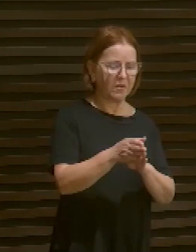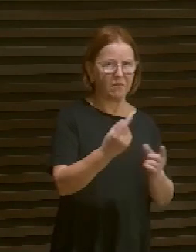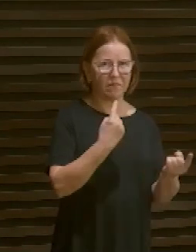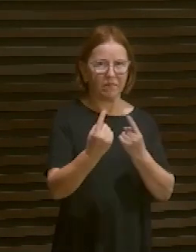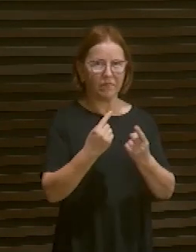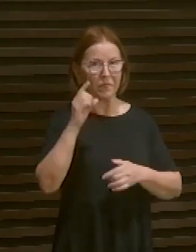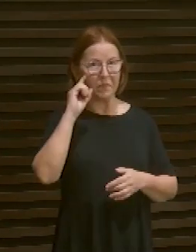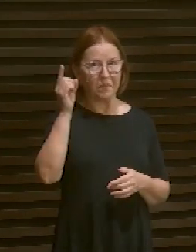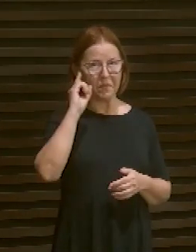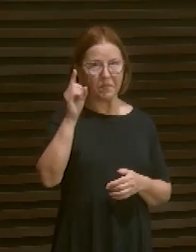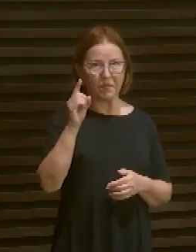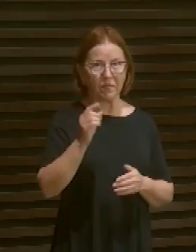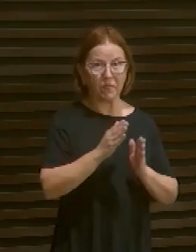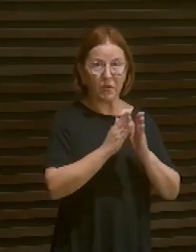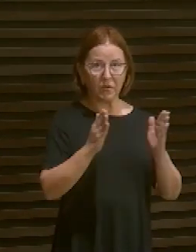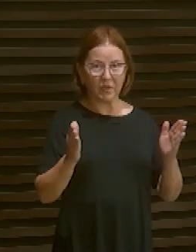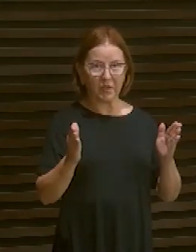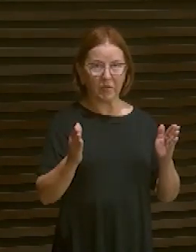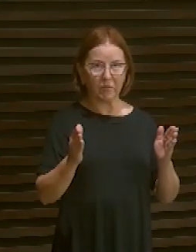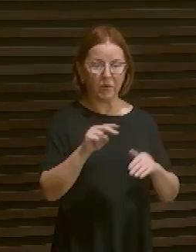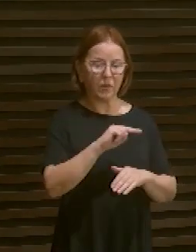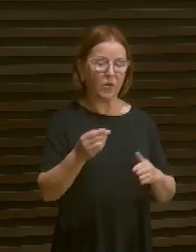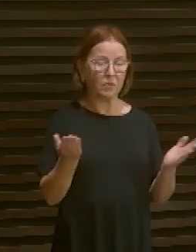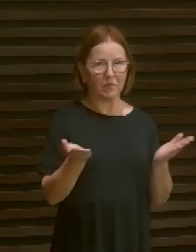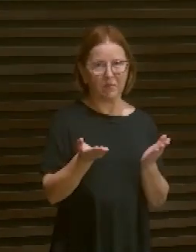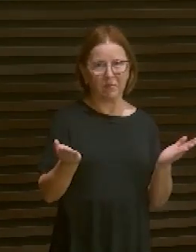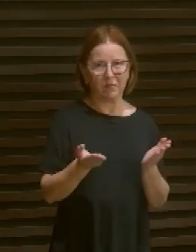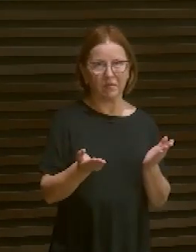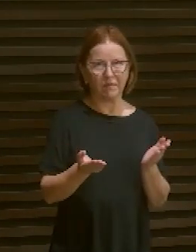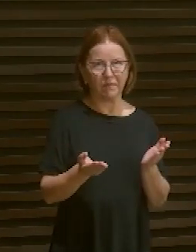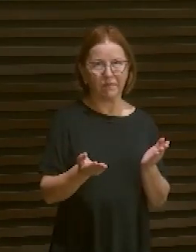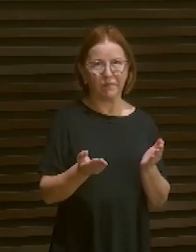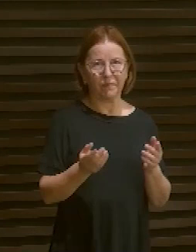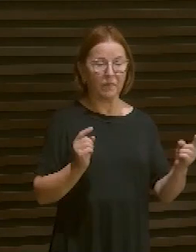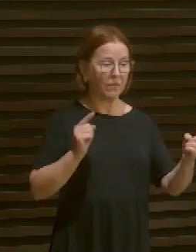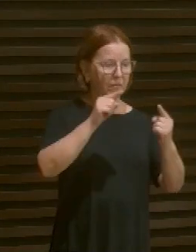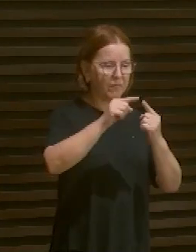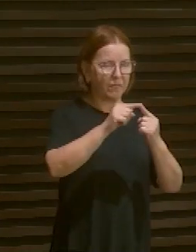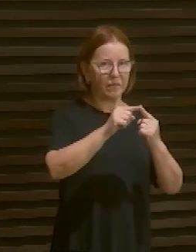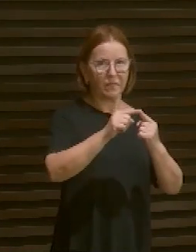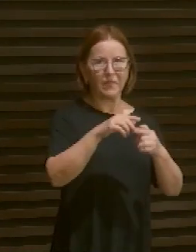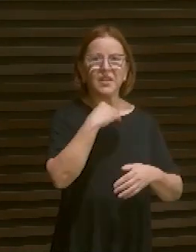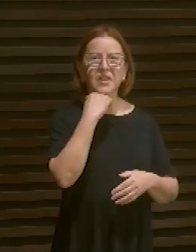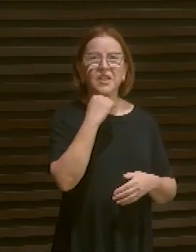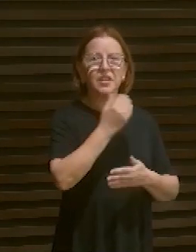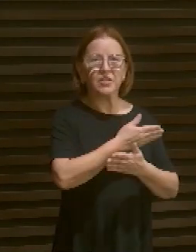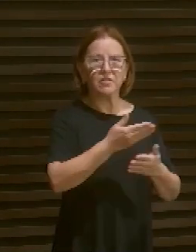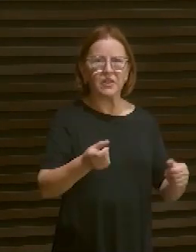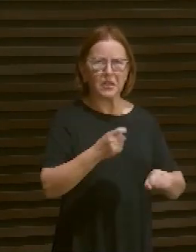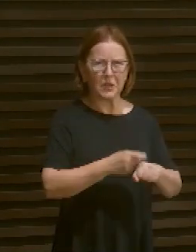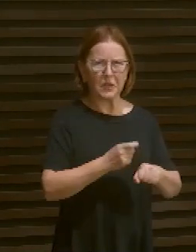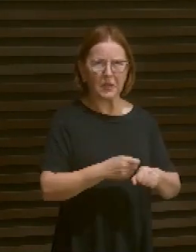dia, durante o tempo que se chama hoje, a fim de que nenhum de vós seja endurecido